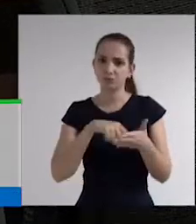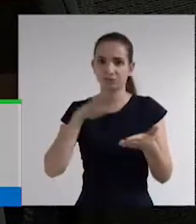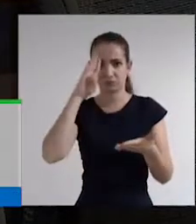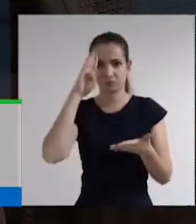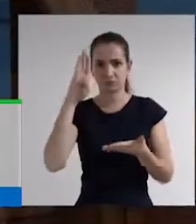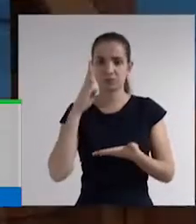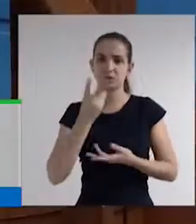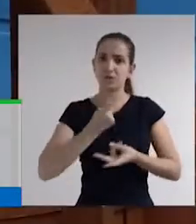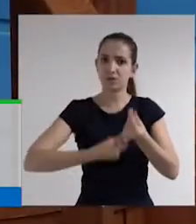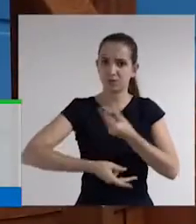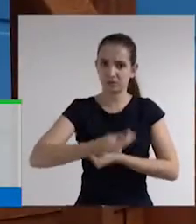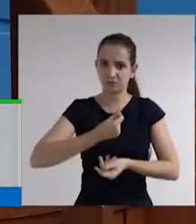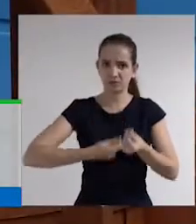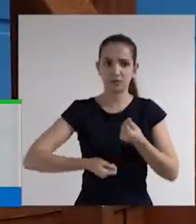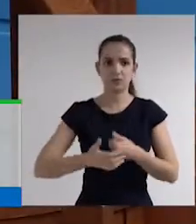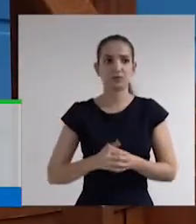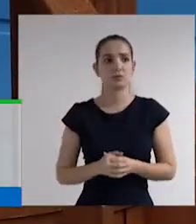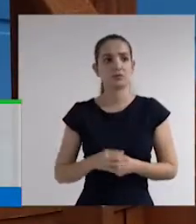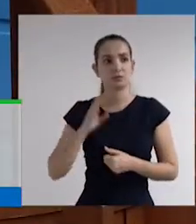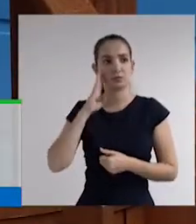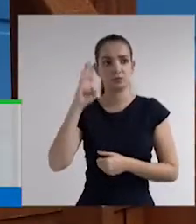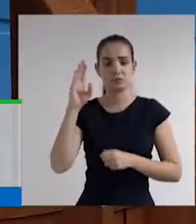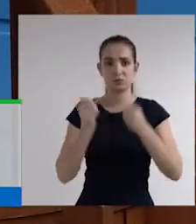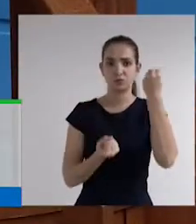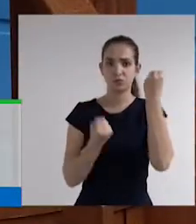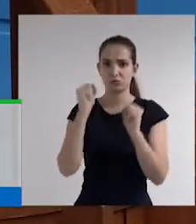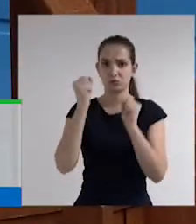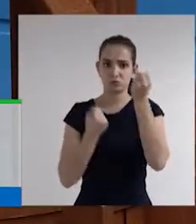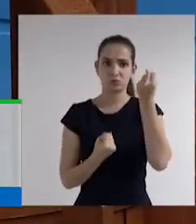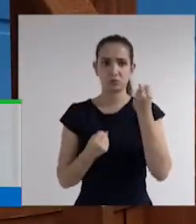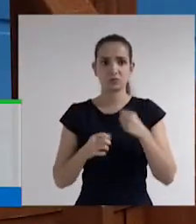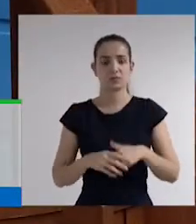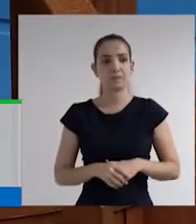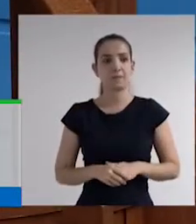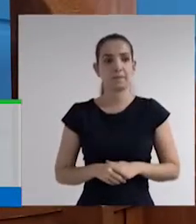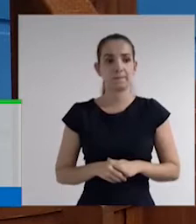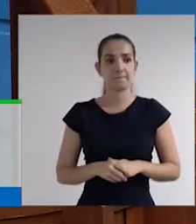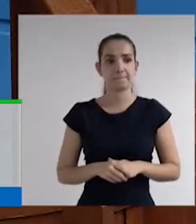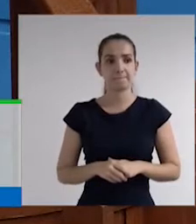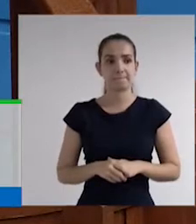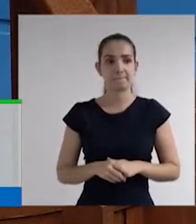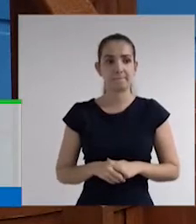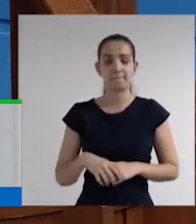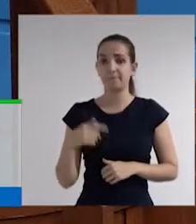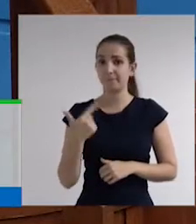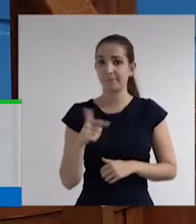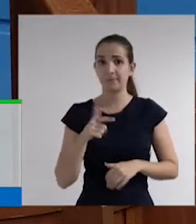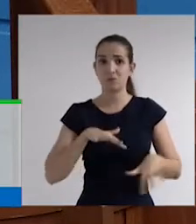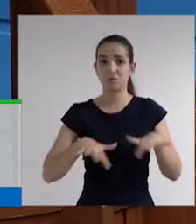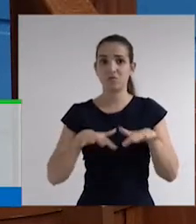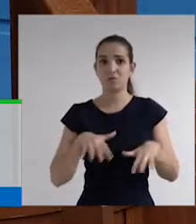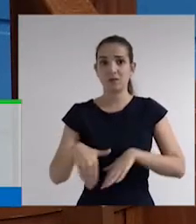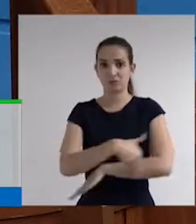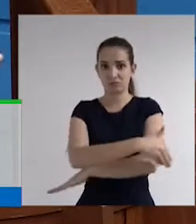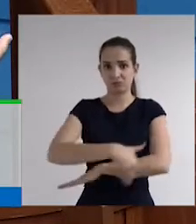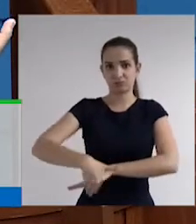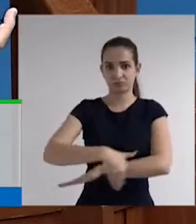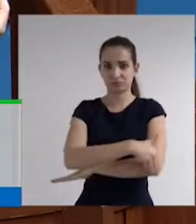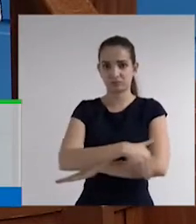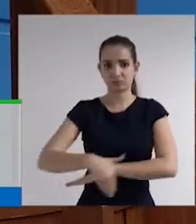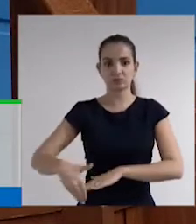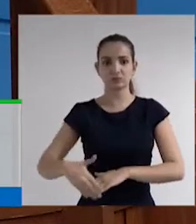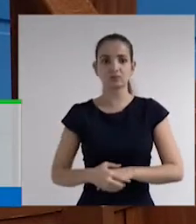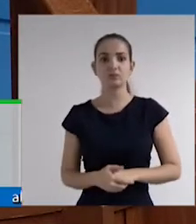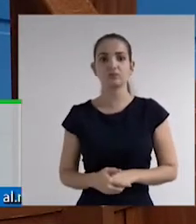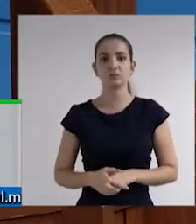de comércio, principalmente a área da indústria, que sem ter movimento nas estradas, sem entregar